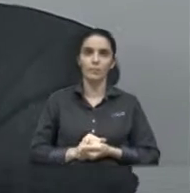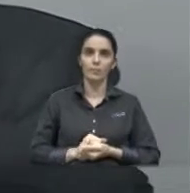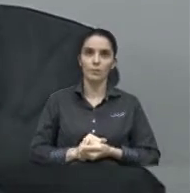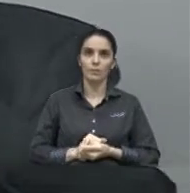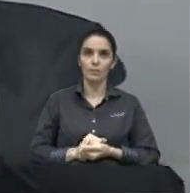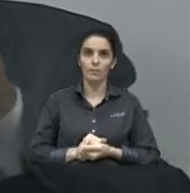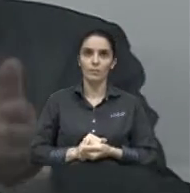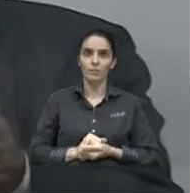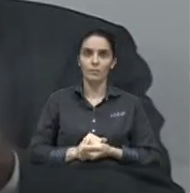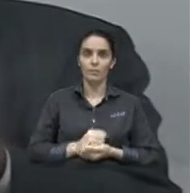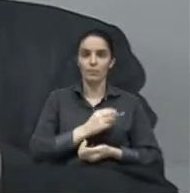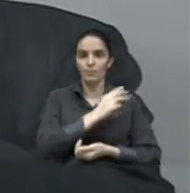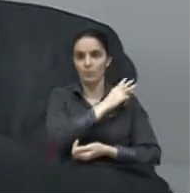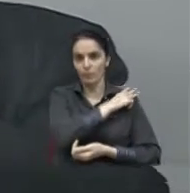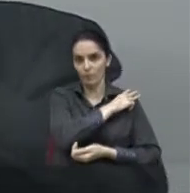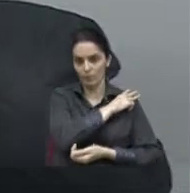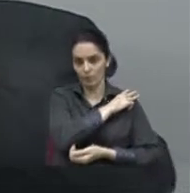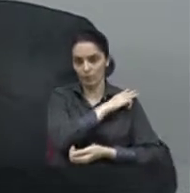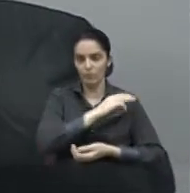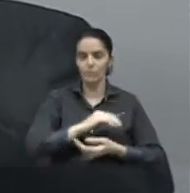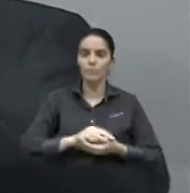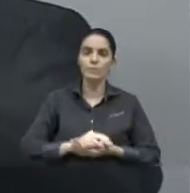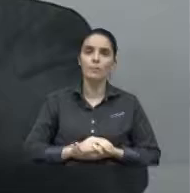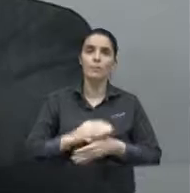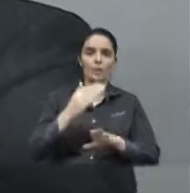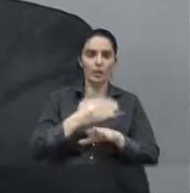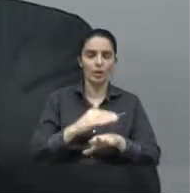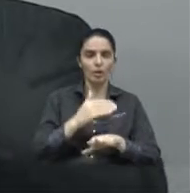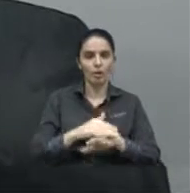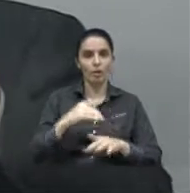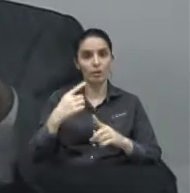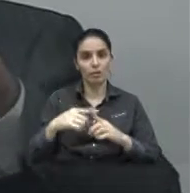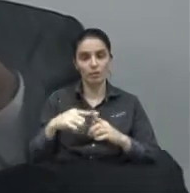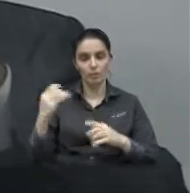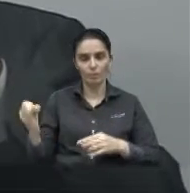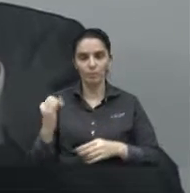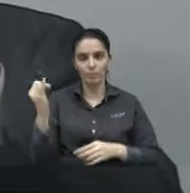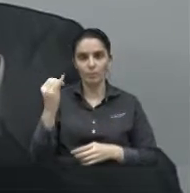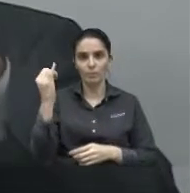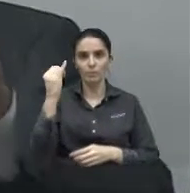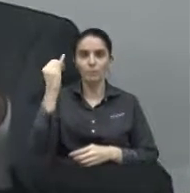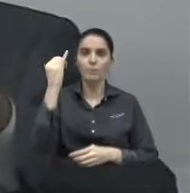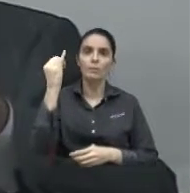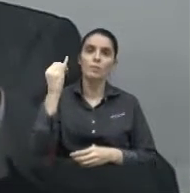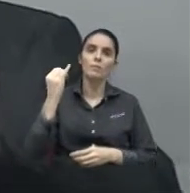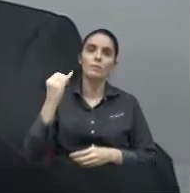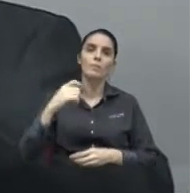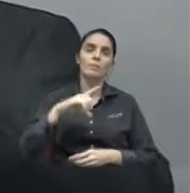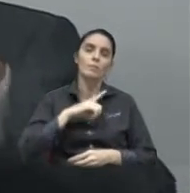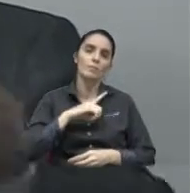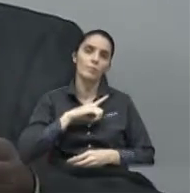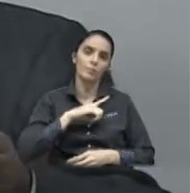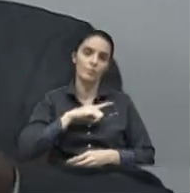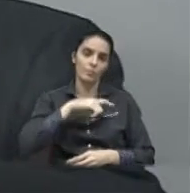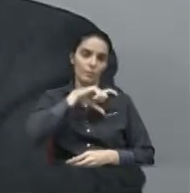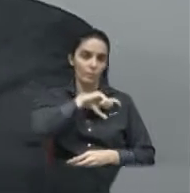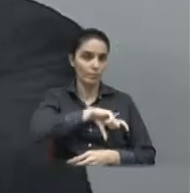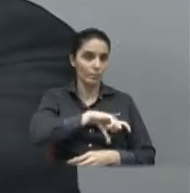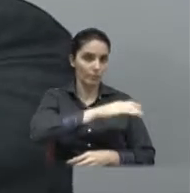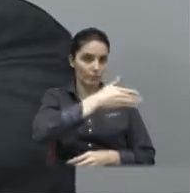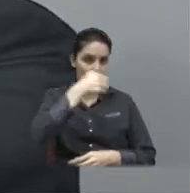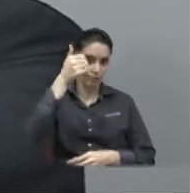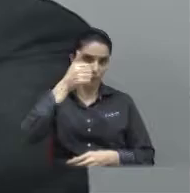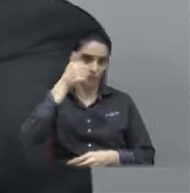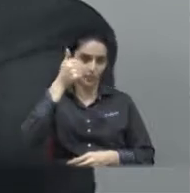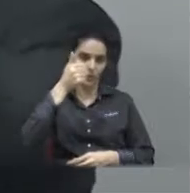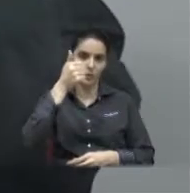ano do ensino superior, são muito importantes porque eles vão estar com uma remuneração melhor e